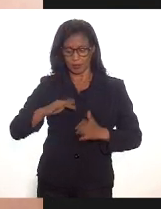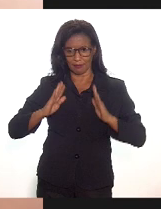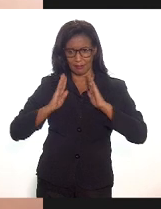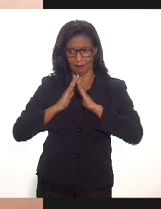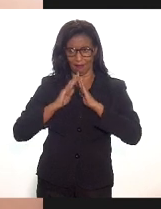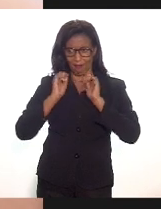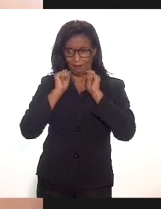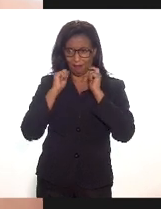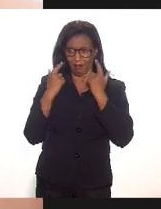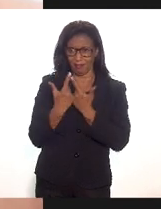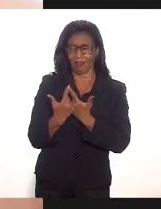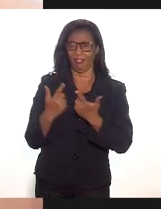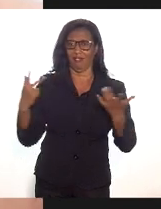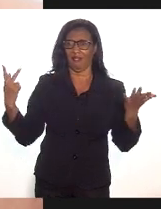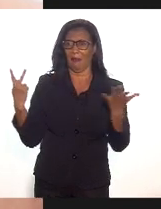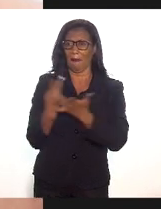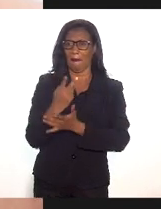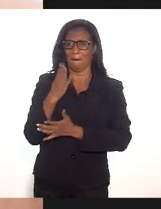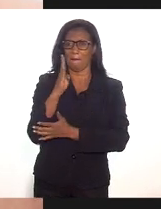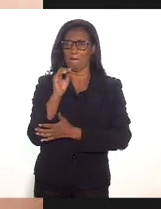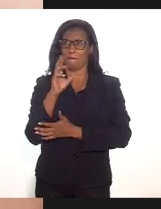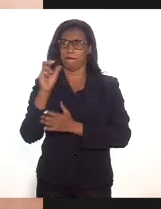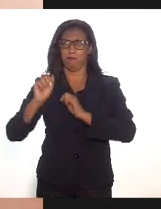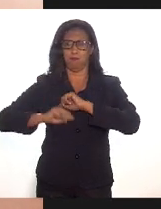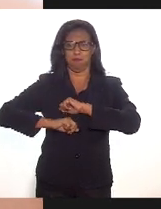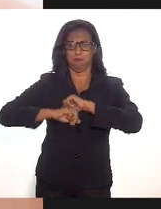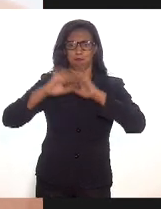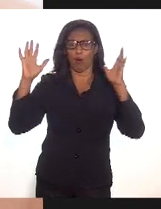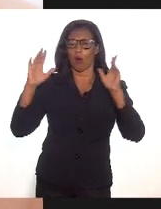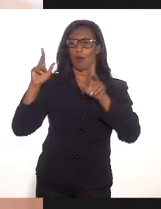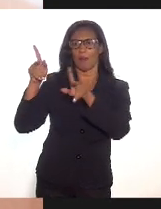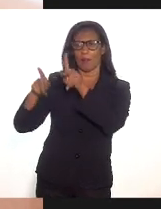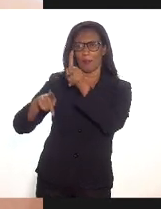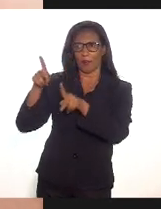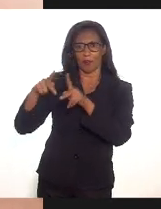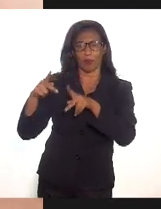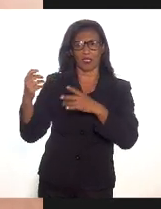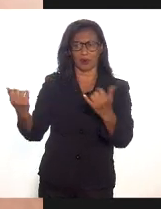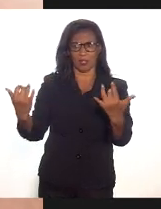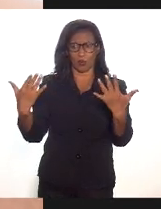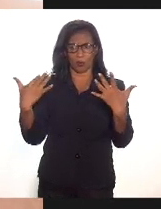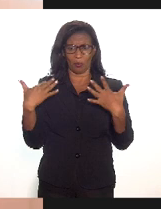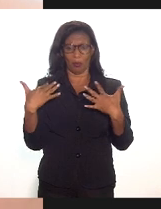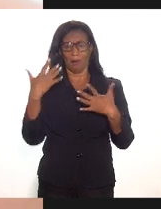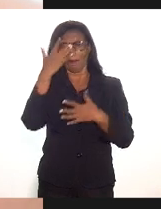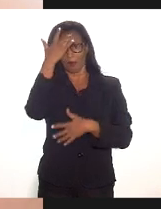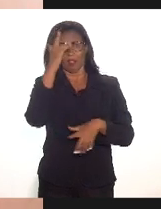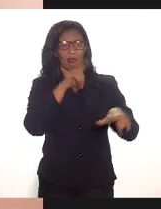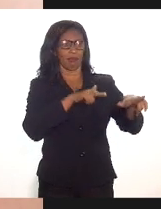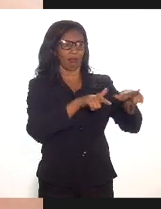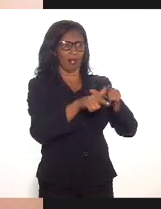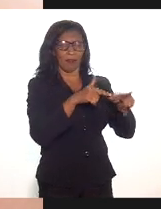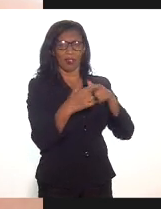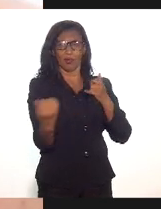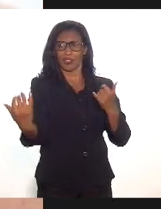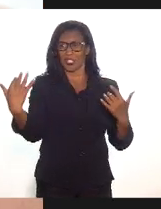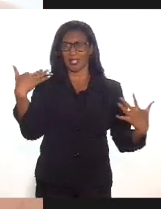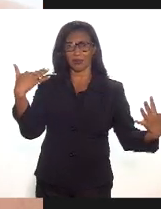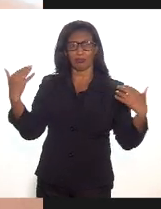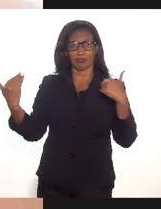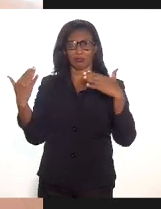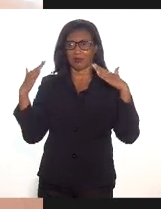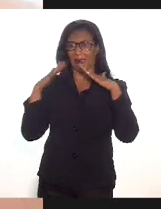enfrentamos bombas, enfrentamos a população, enfrentamos os servidores, né, tentando entrar nessa